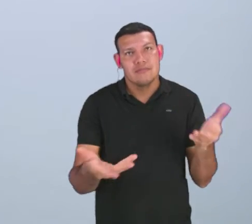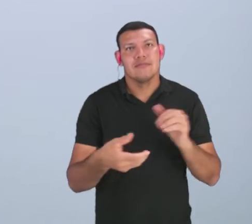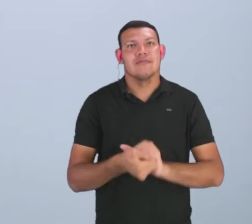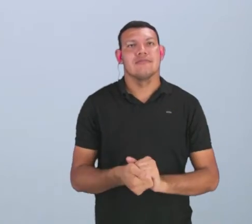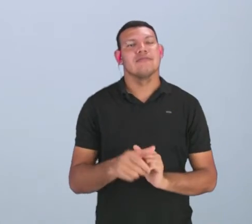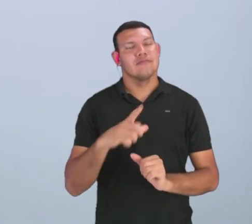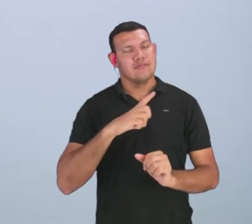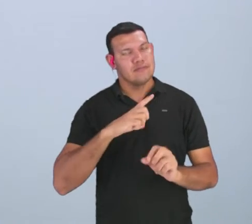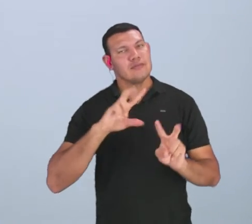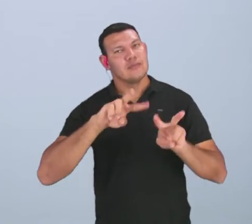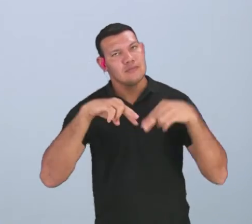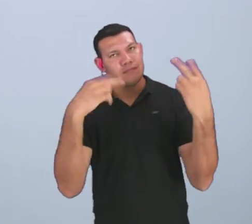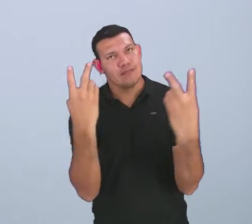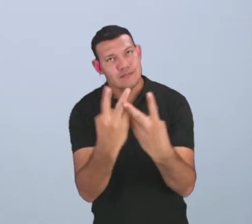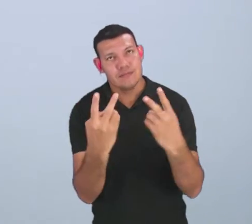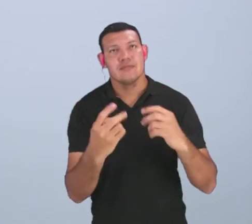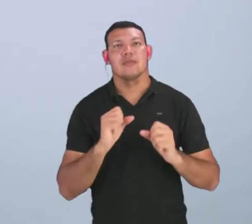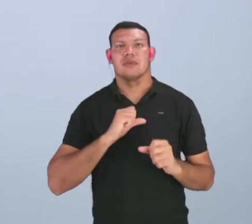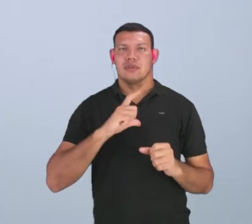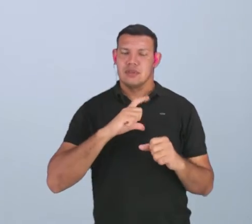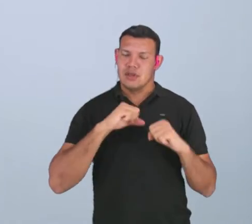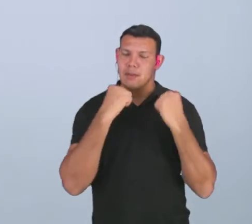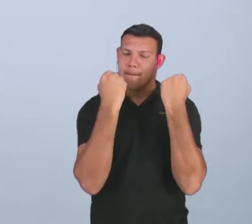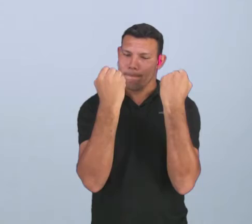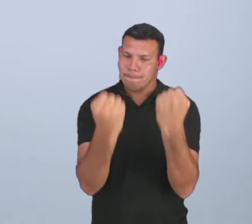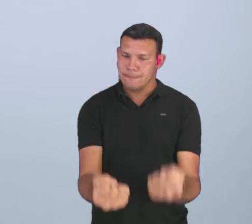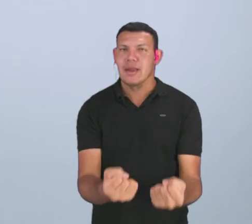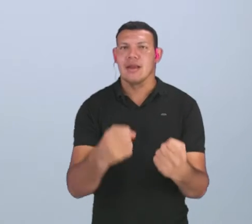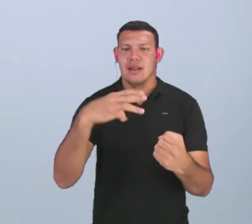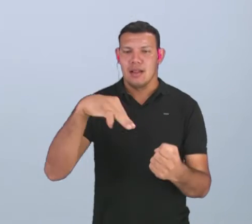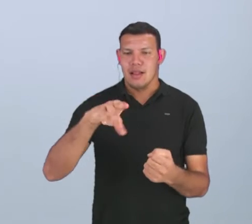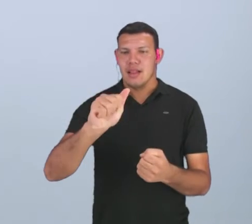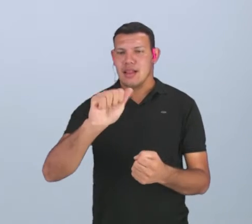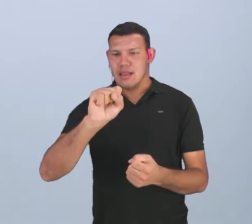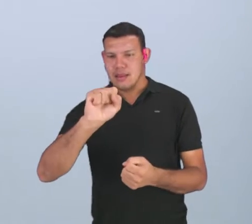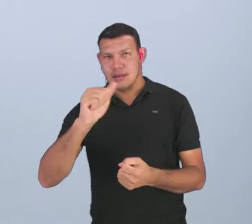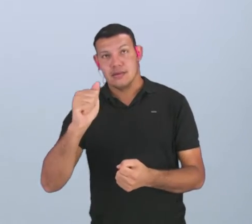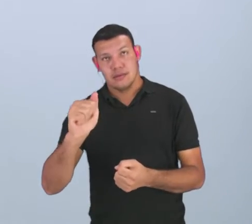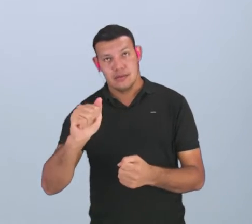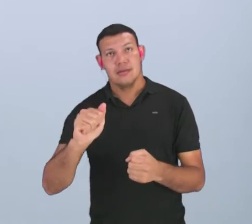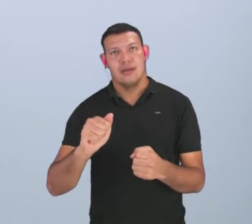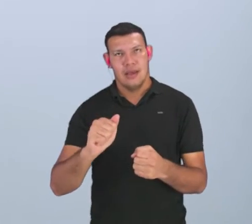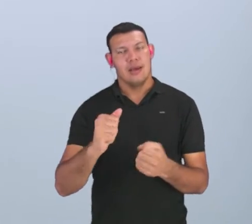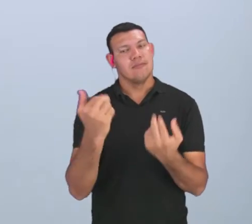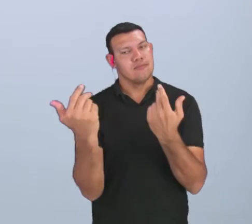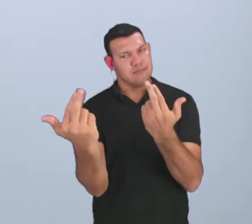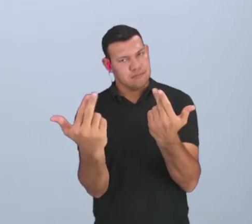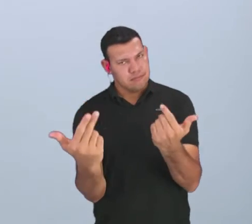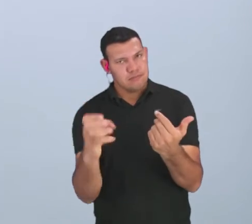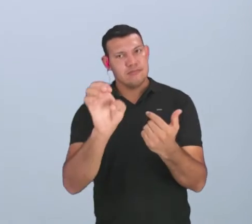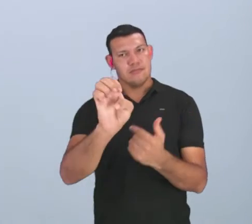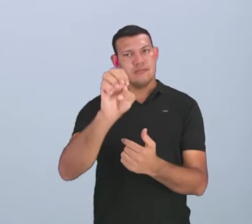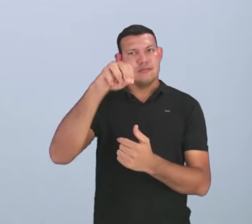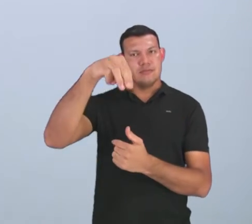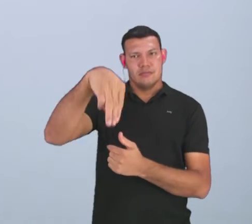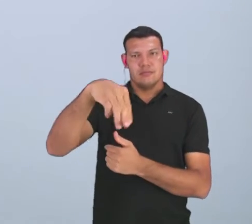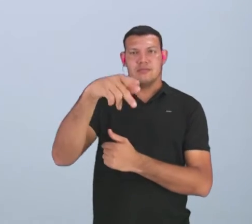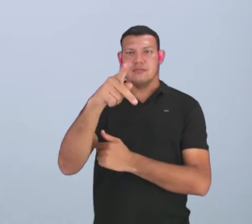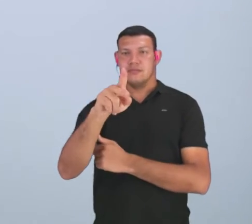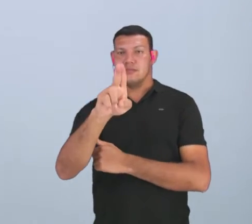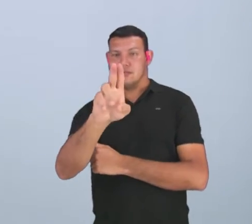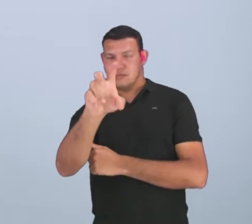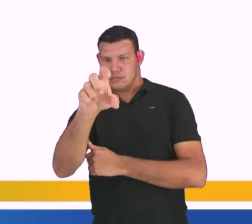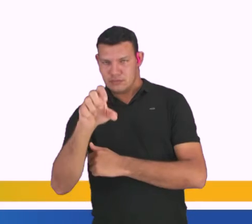ele tem seu volume, ele tem o seu peso, e aí esse peso ele vai ser igual ao empuxo.